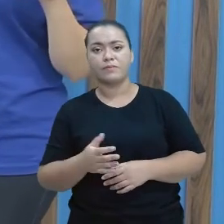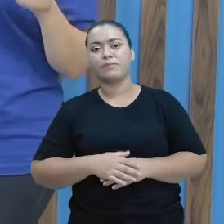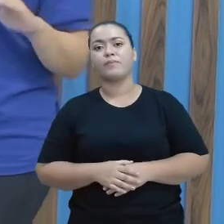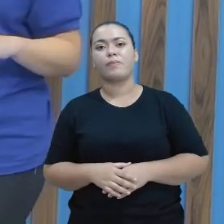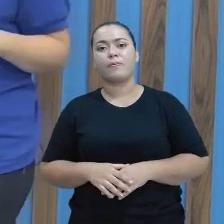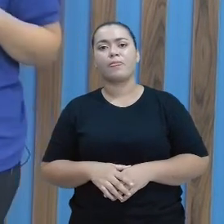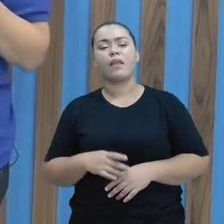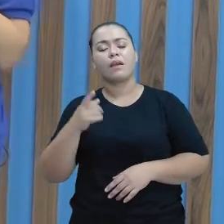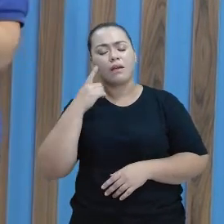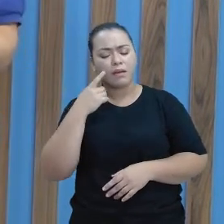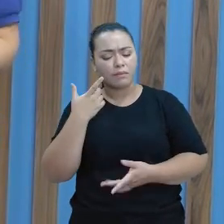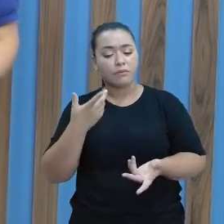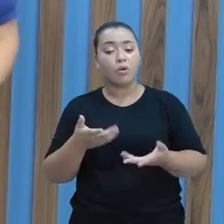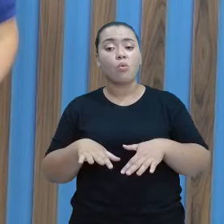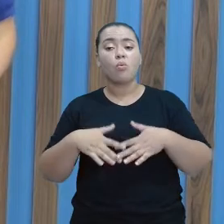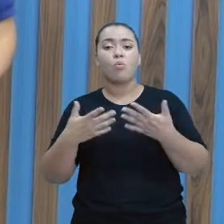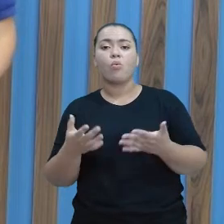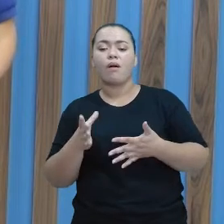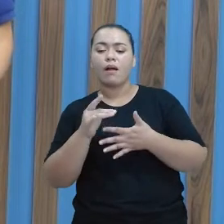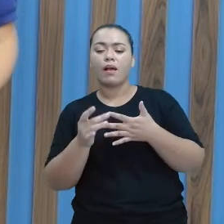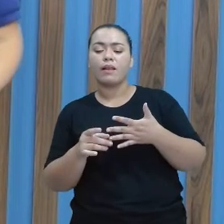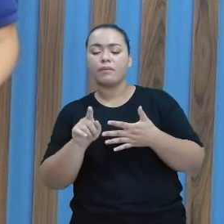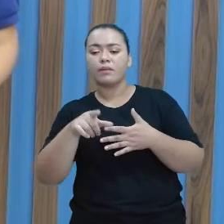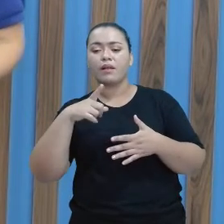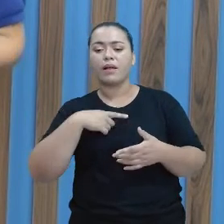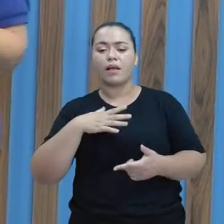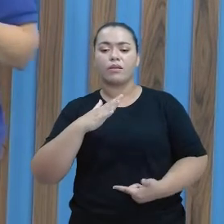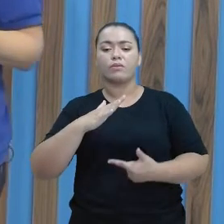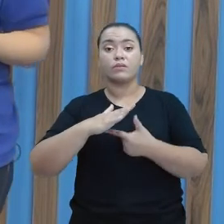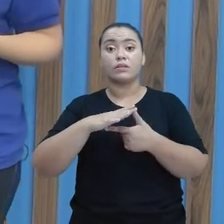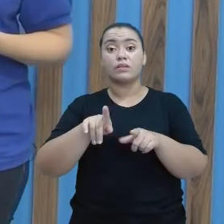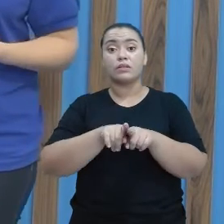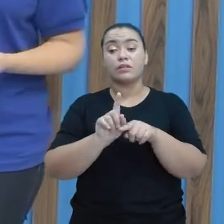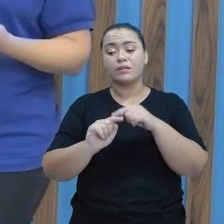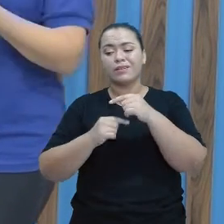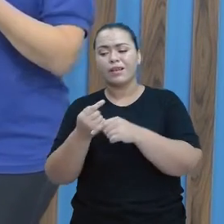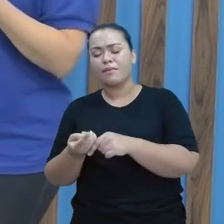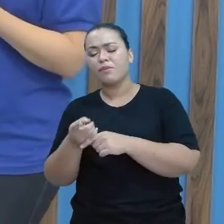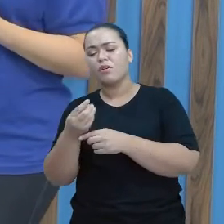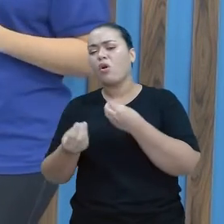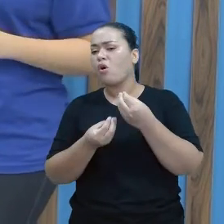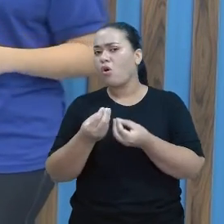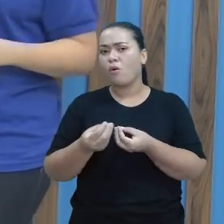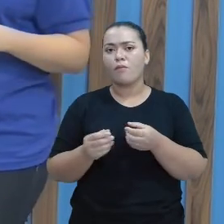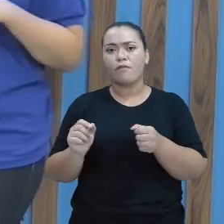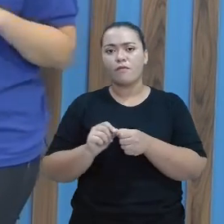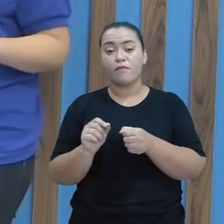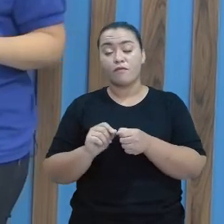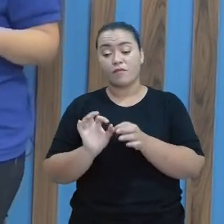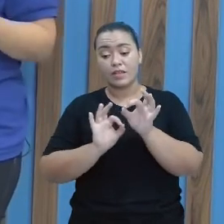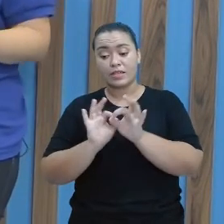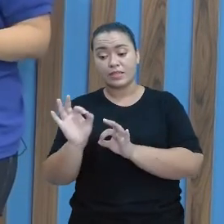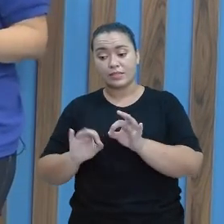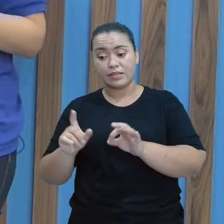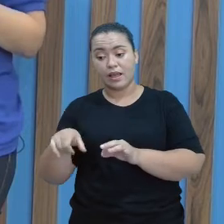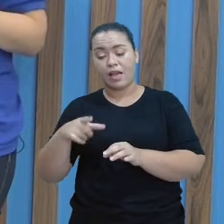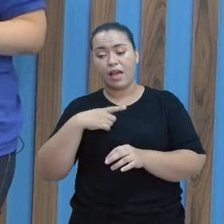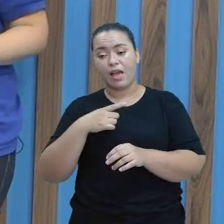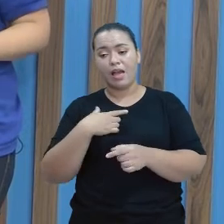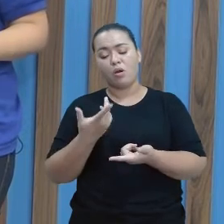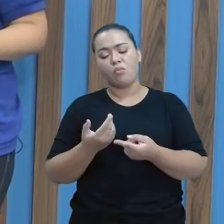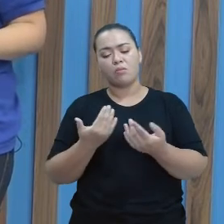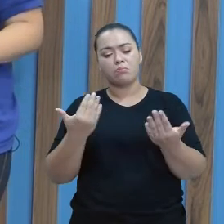gente verificou os elementos que eram oferecidos no triângulo, depois a gente foi buscar como que a gente conseguia confeccionar uma razão com